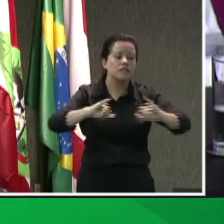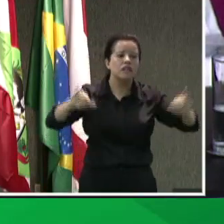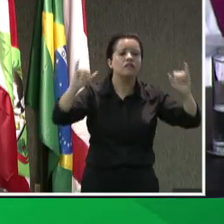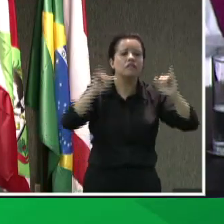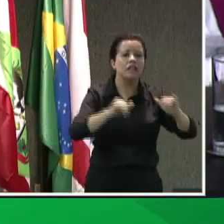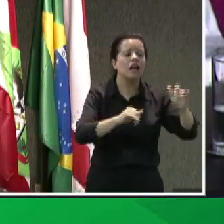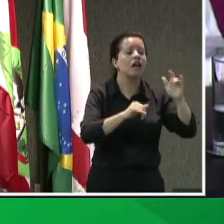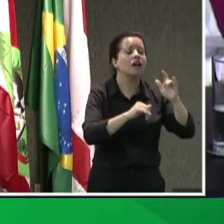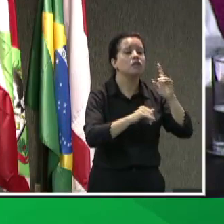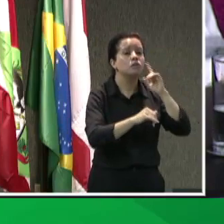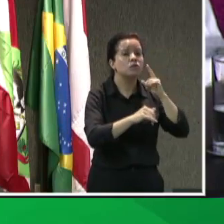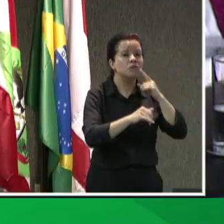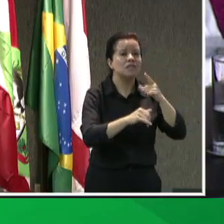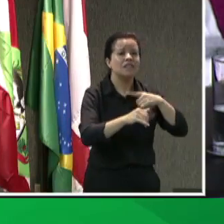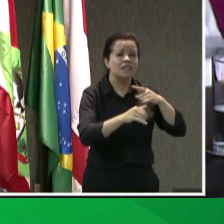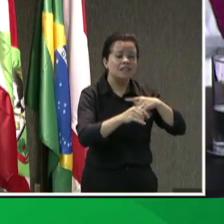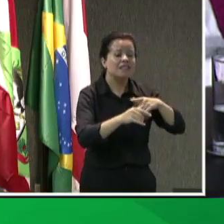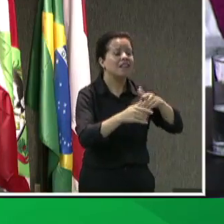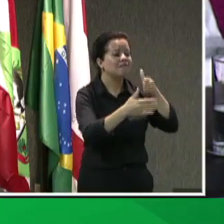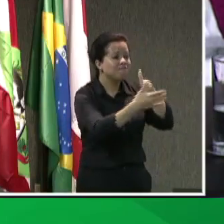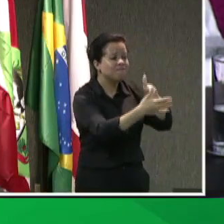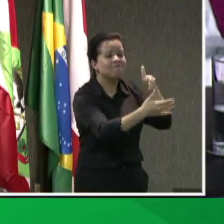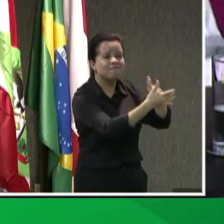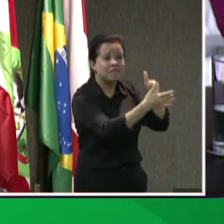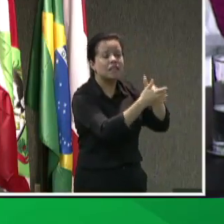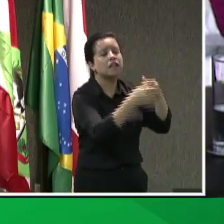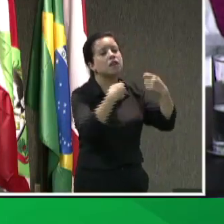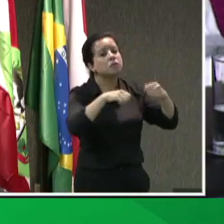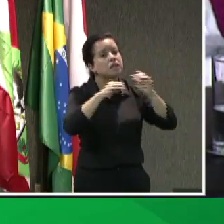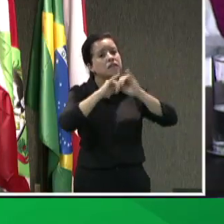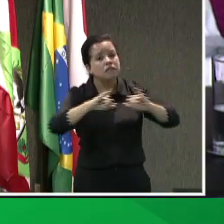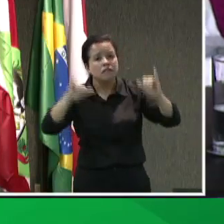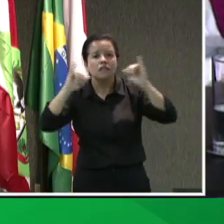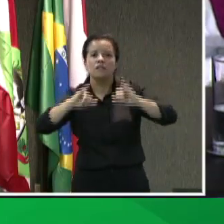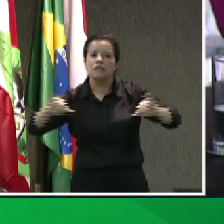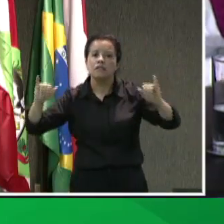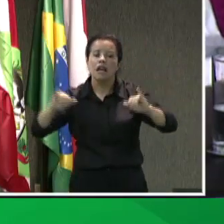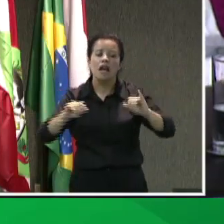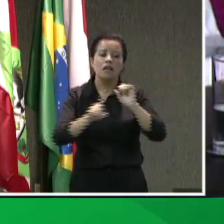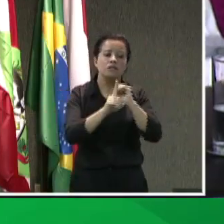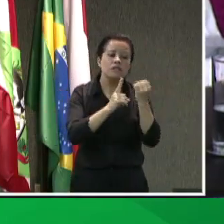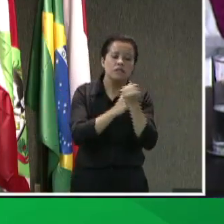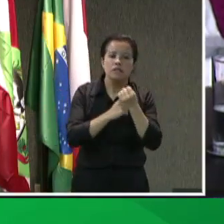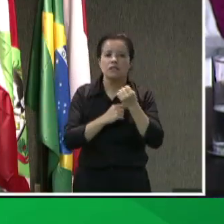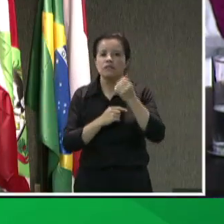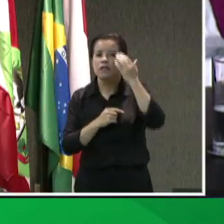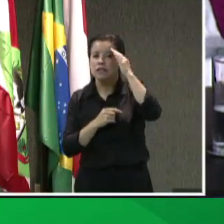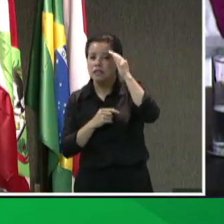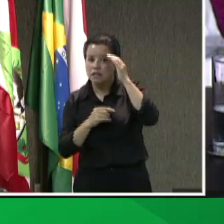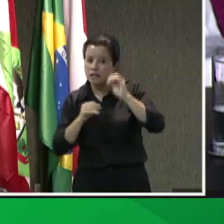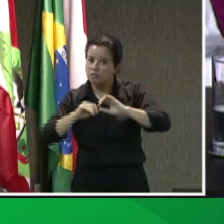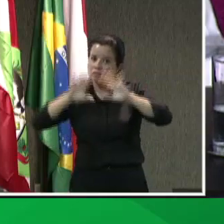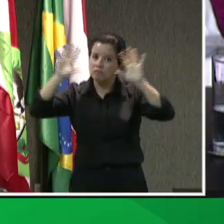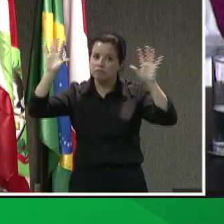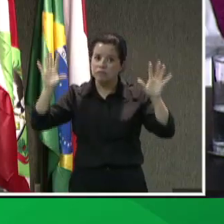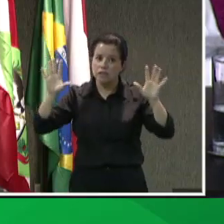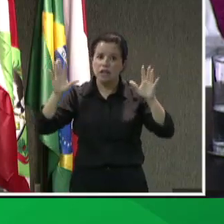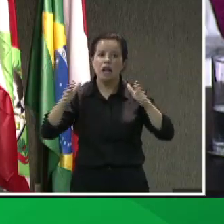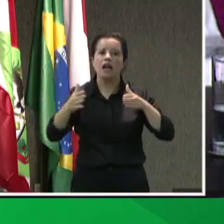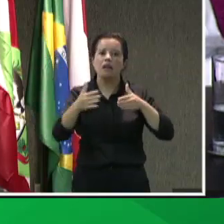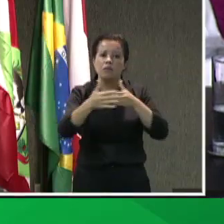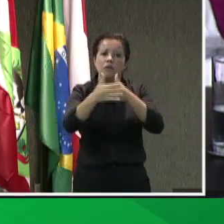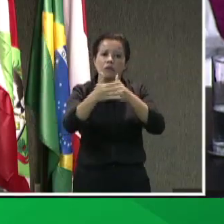a sociedade ouvinte vai começar a entender melhor e vai também viabilizar essa quebra de barreiras, vai